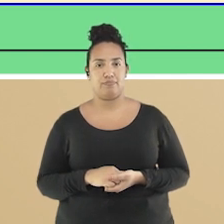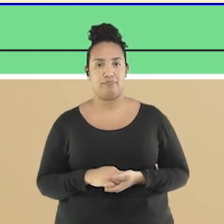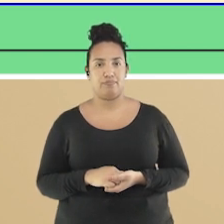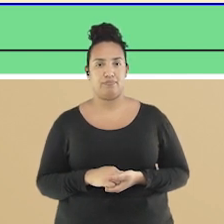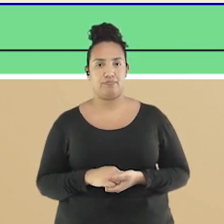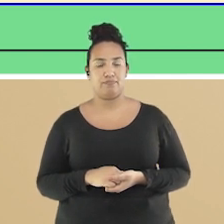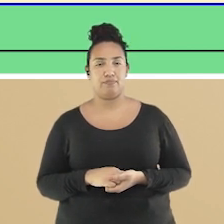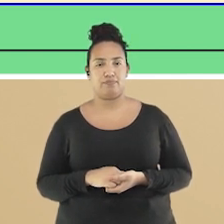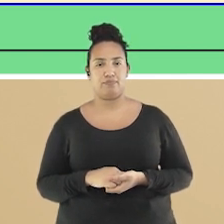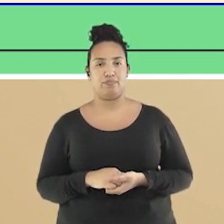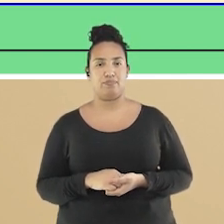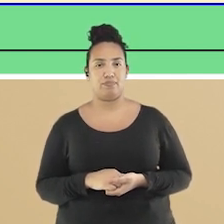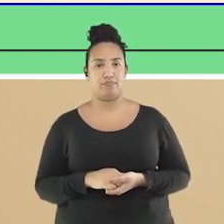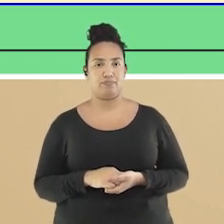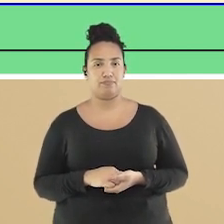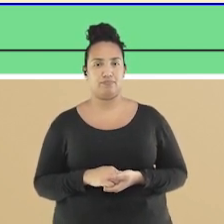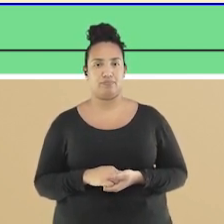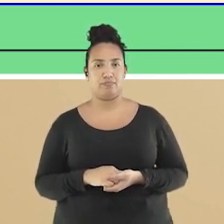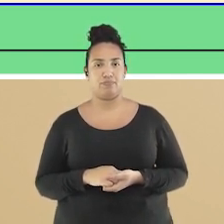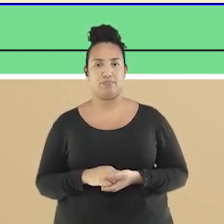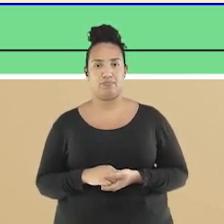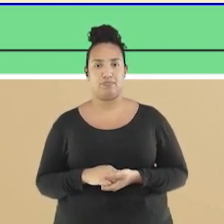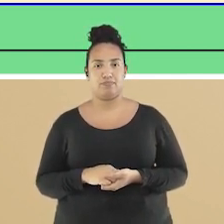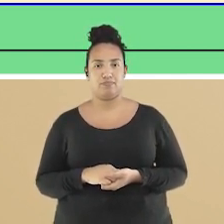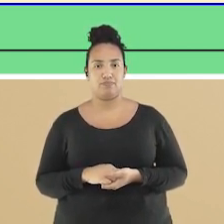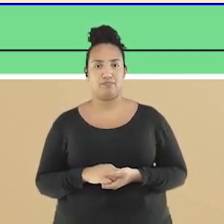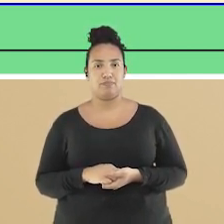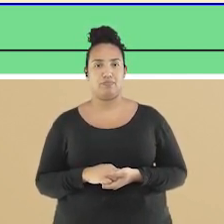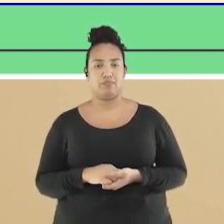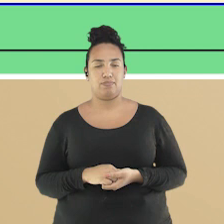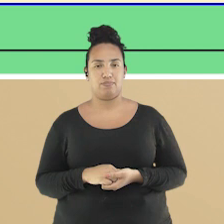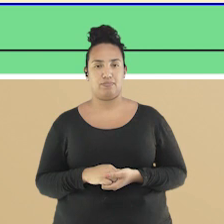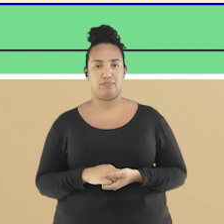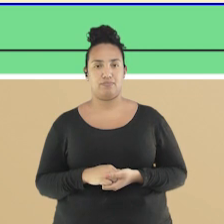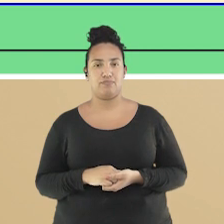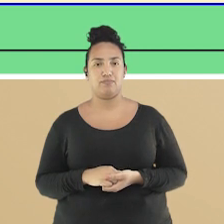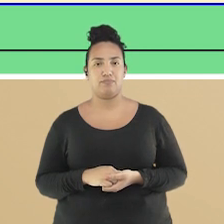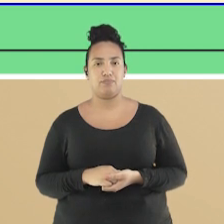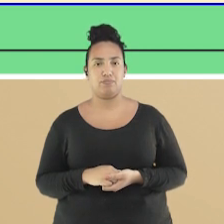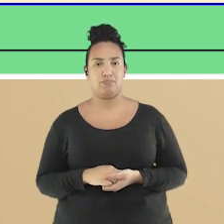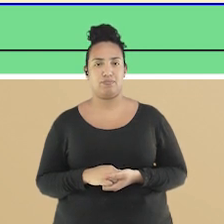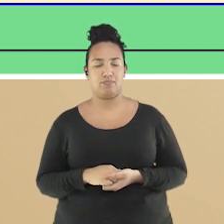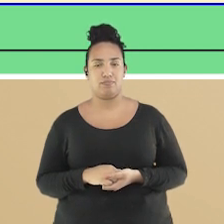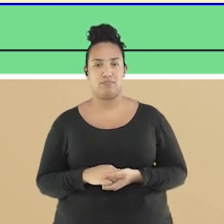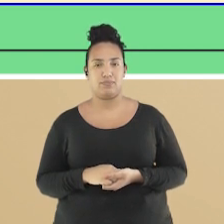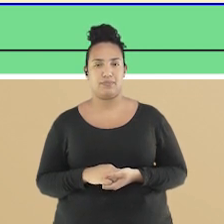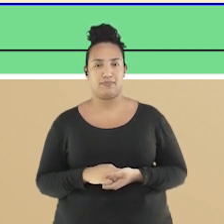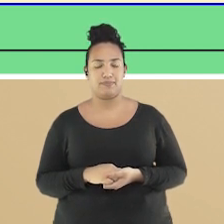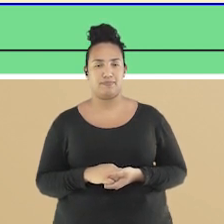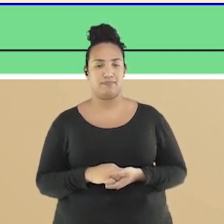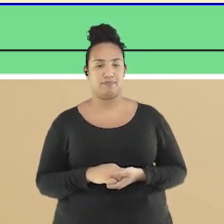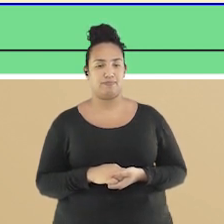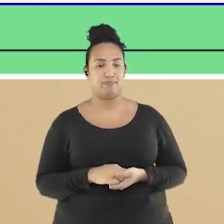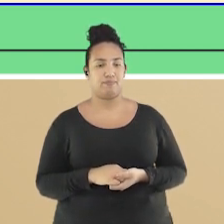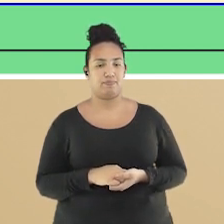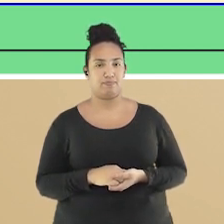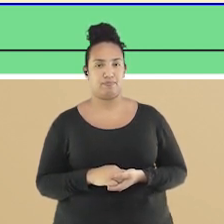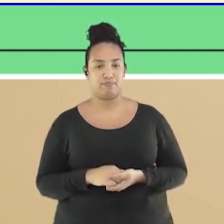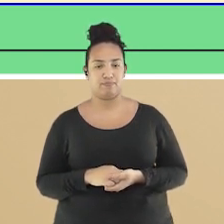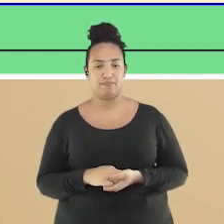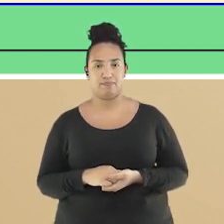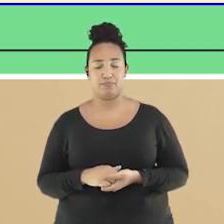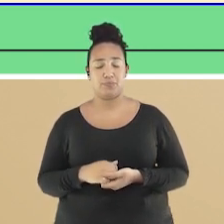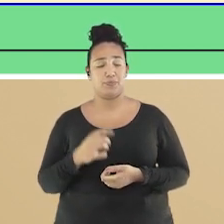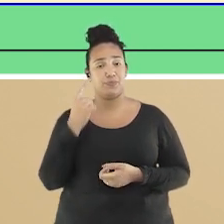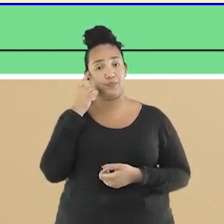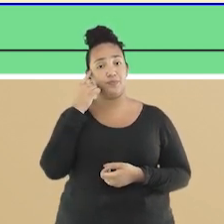parades, picnics, barbecues, fireworks displays and other public gatherings.